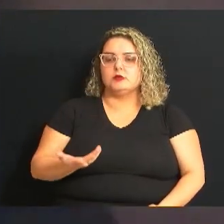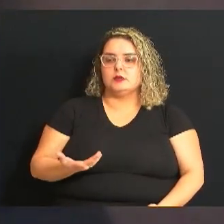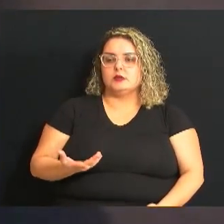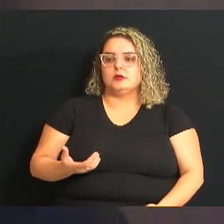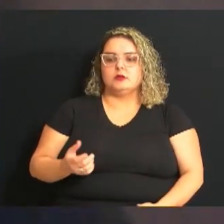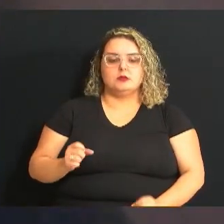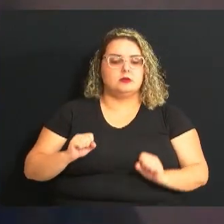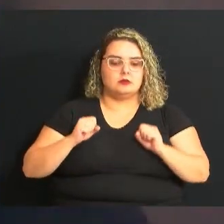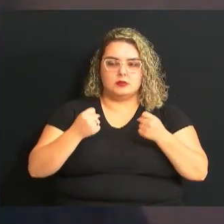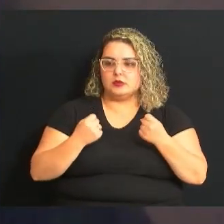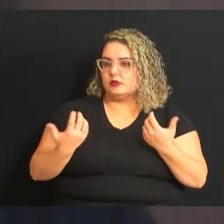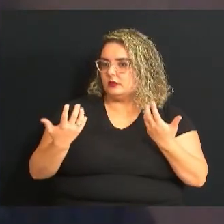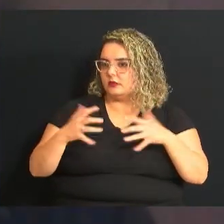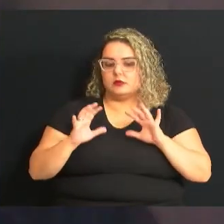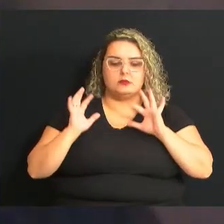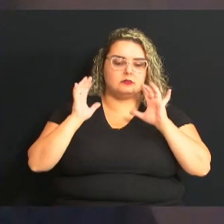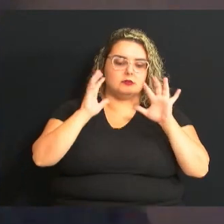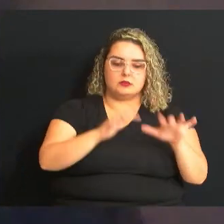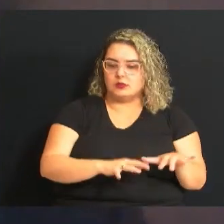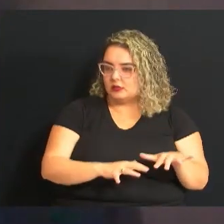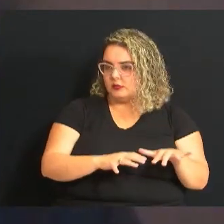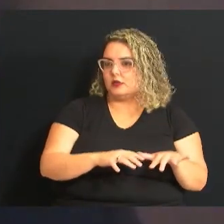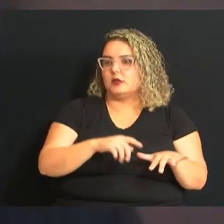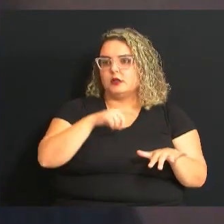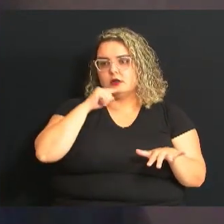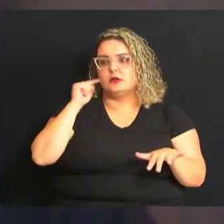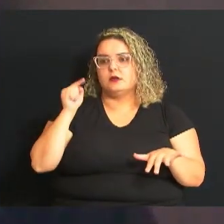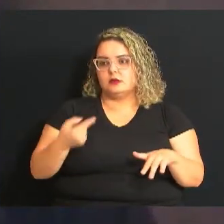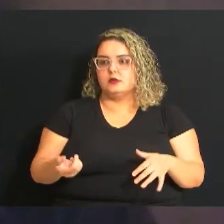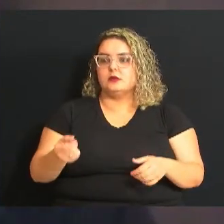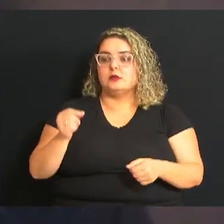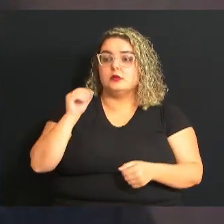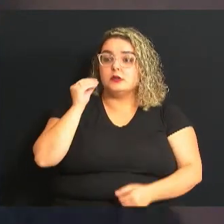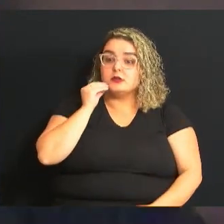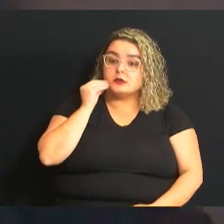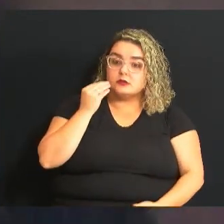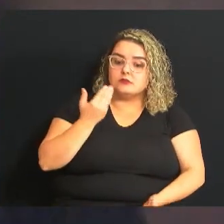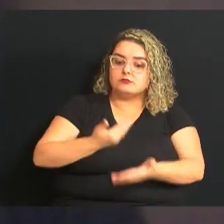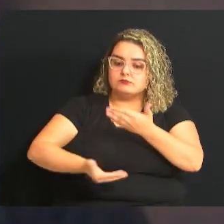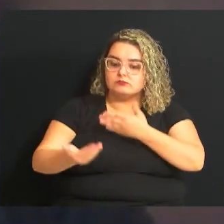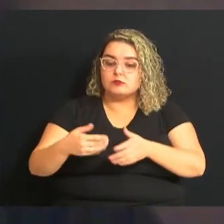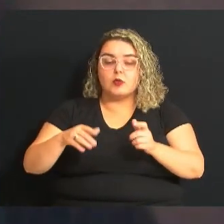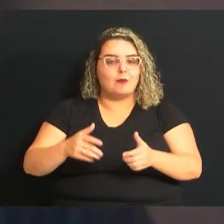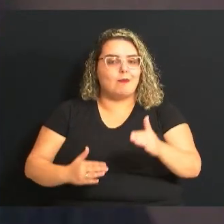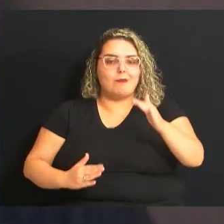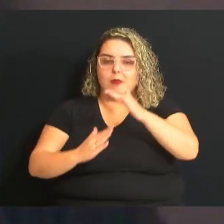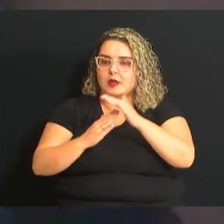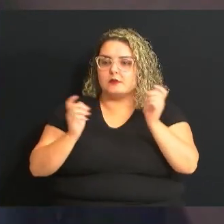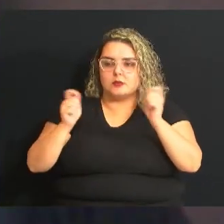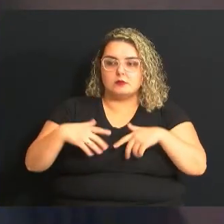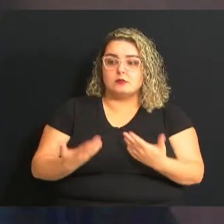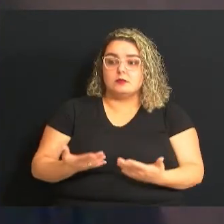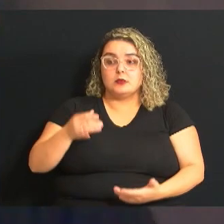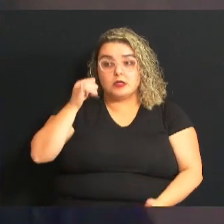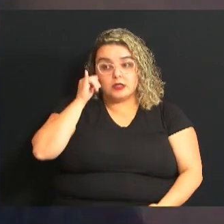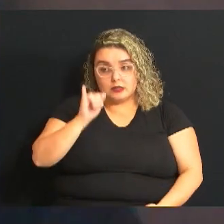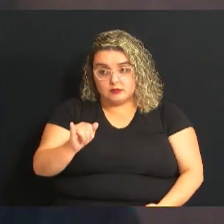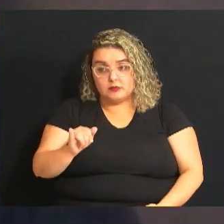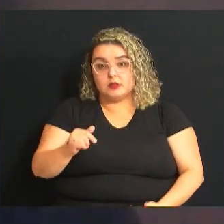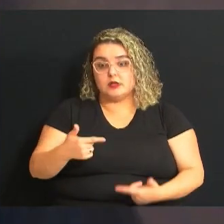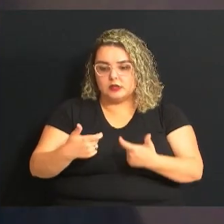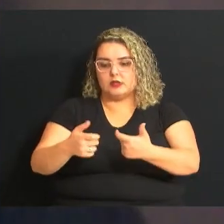possui dejetos nucleares capazes de causar grande dano. A gente está vendo a Europa entrar num momento, né, que está próximo,